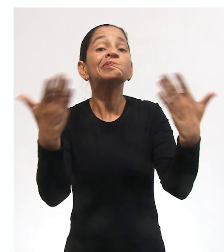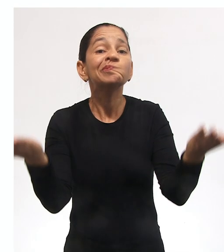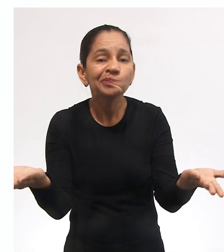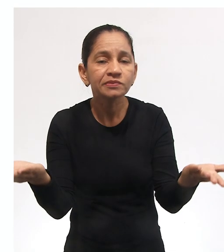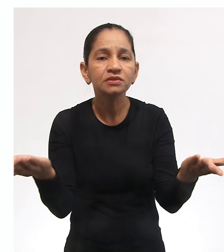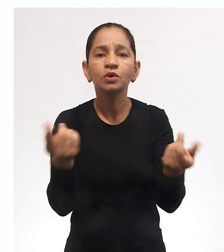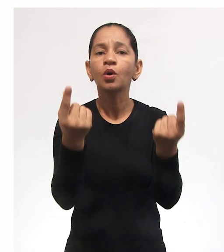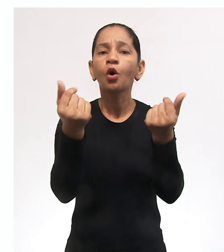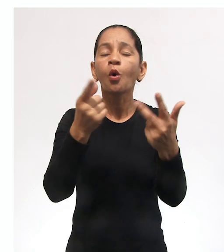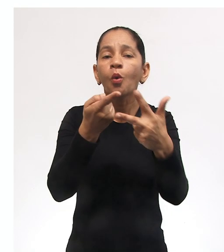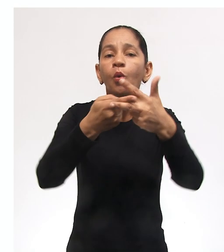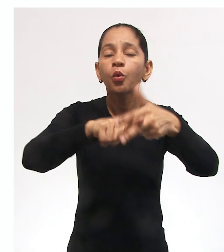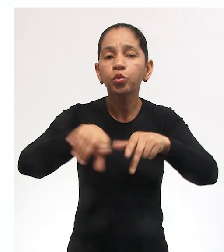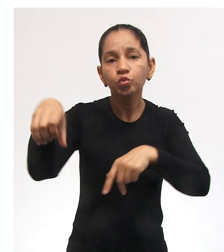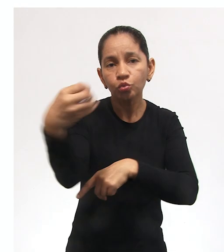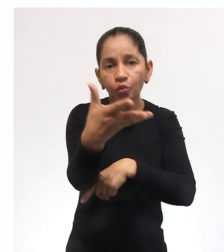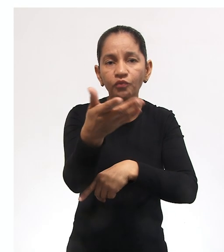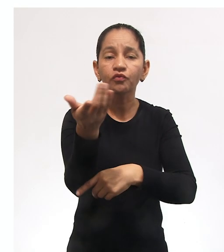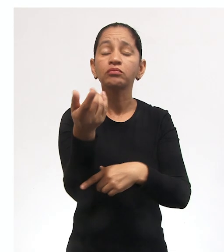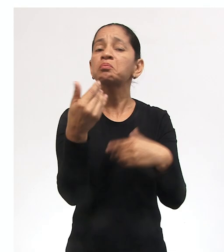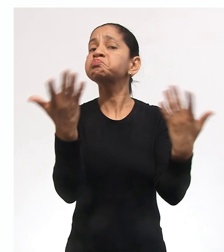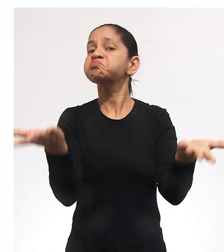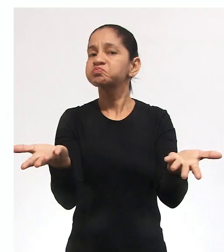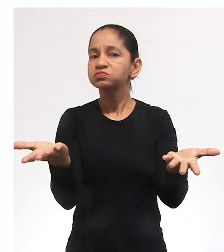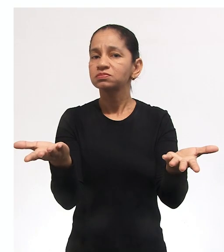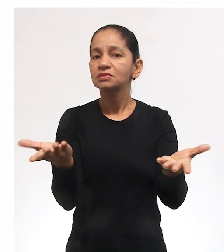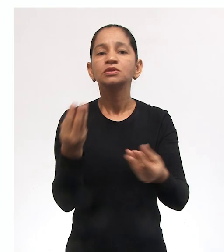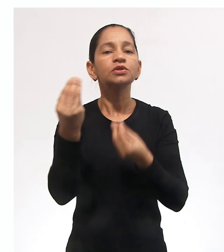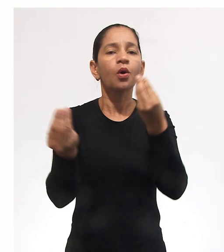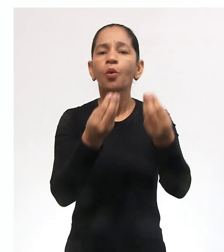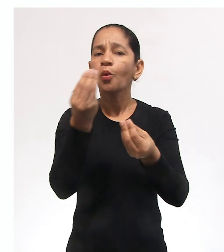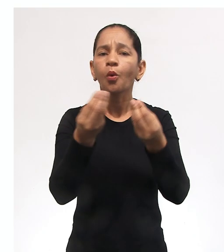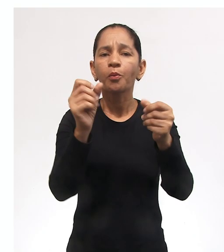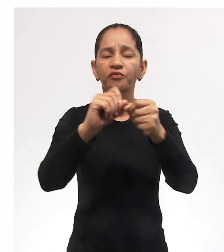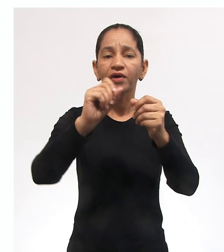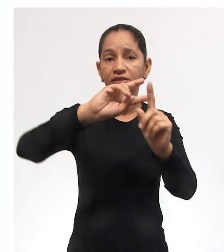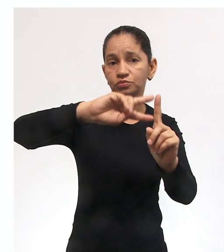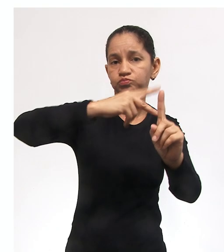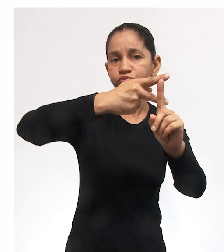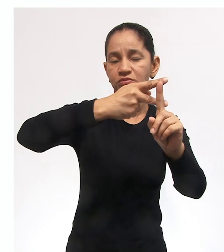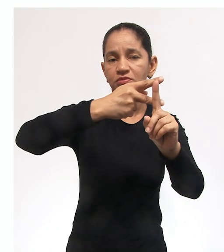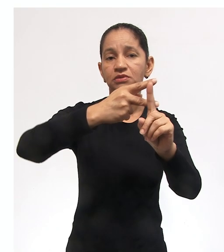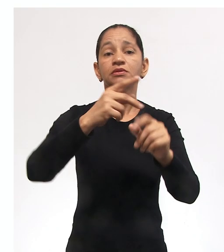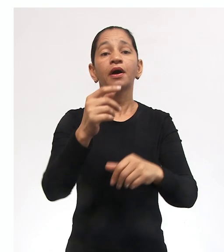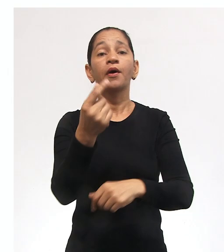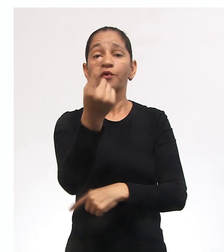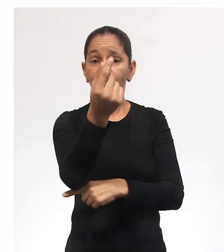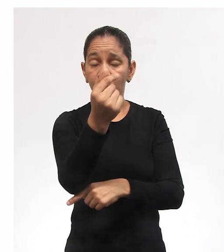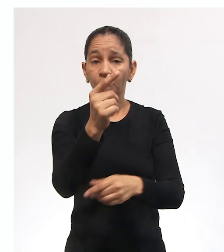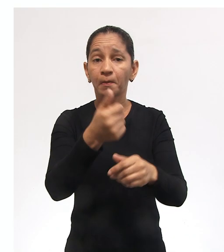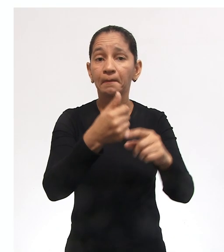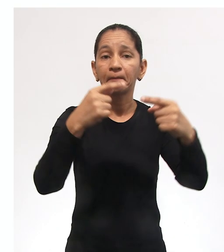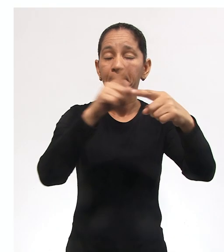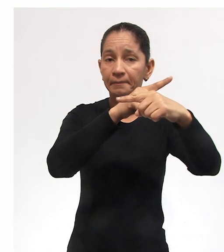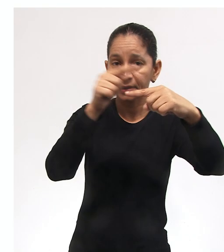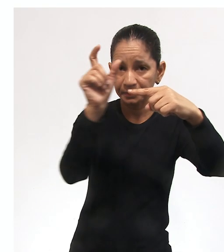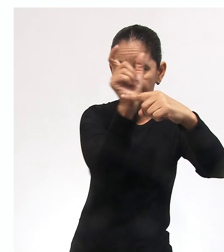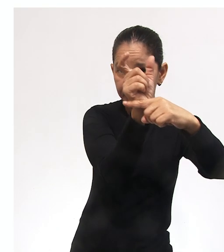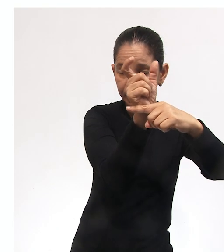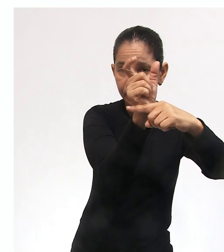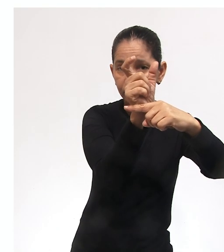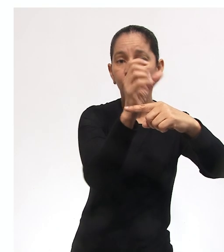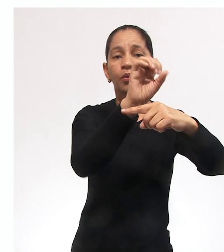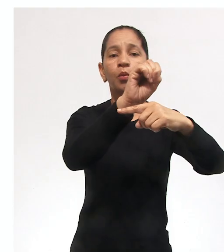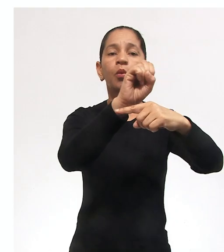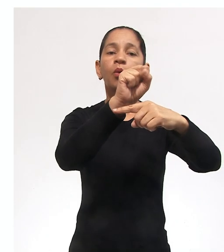o preço com reajuste? Né? Então, como é que a gente aplica aqui no fator de aumento? A gente pega o valor original do produto, do